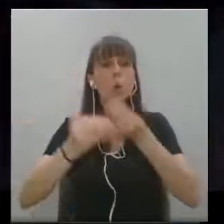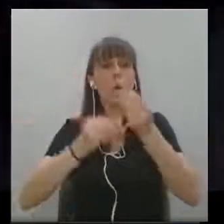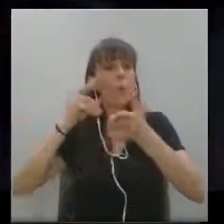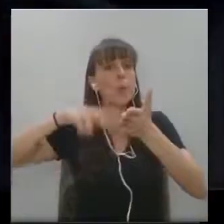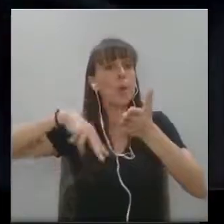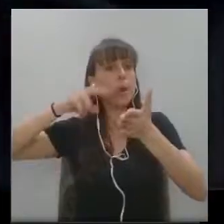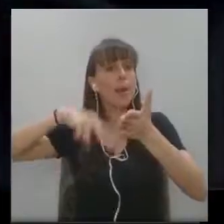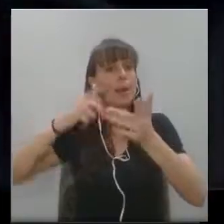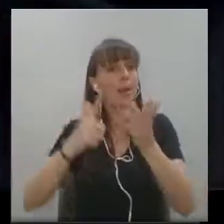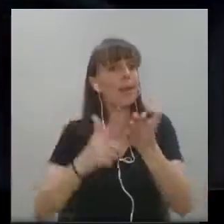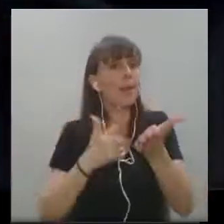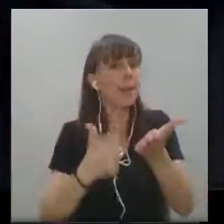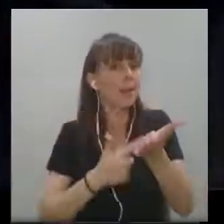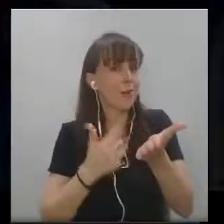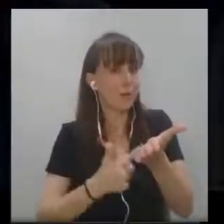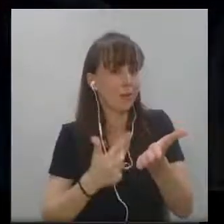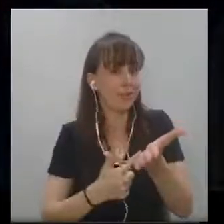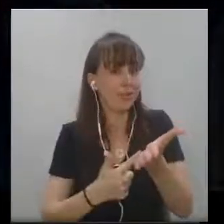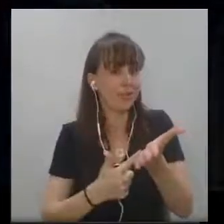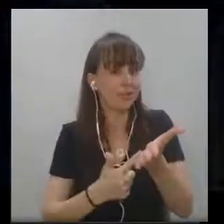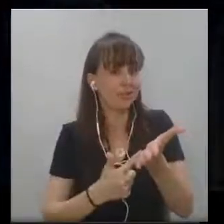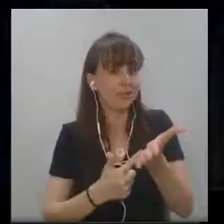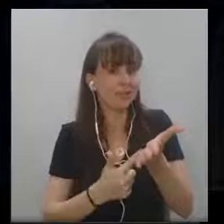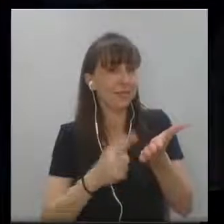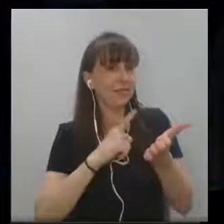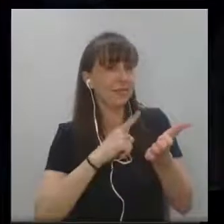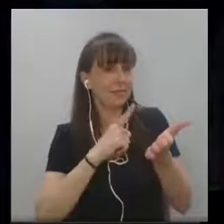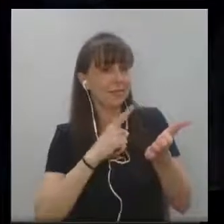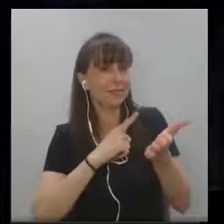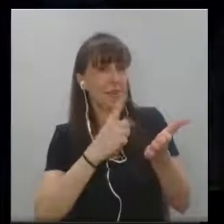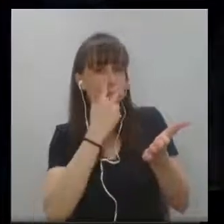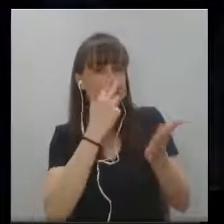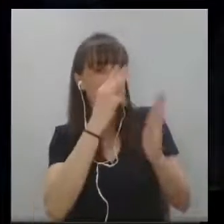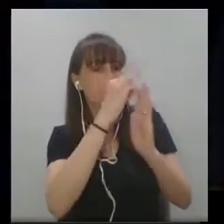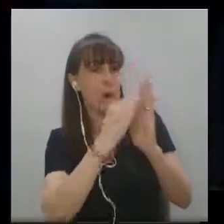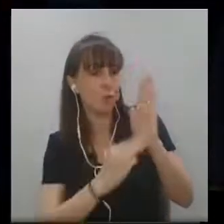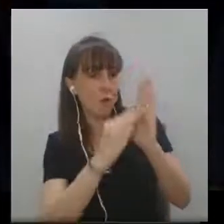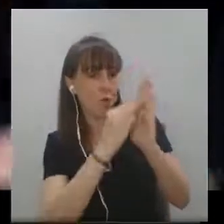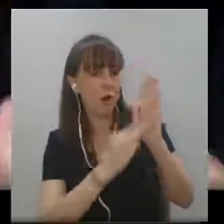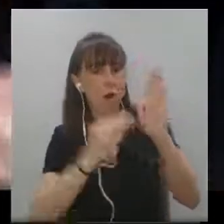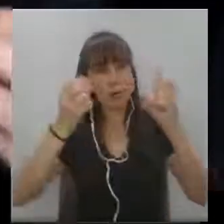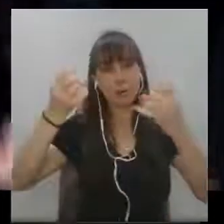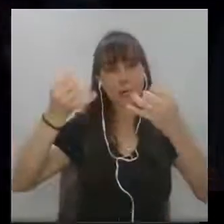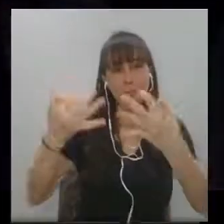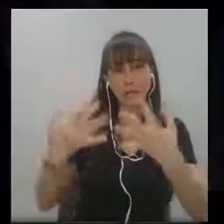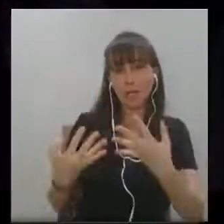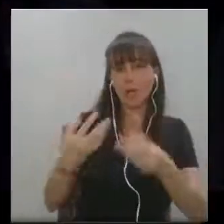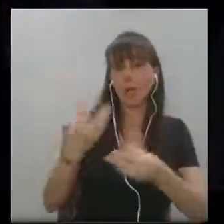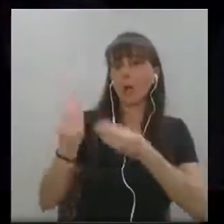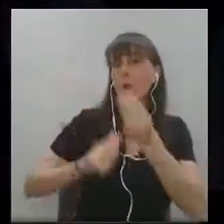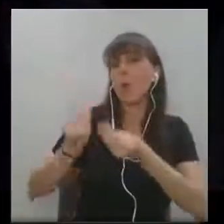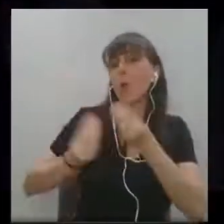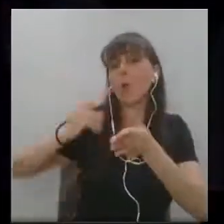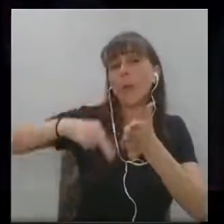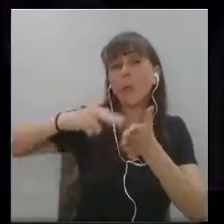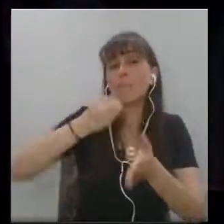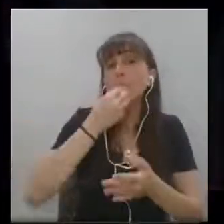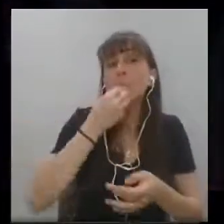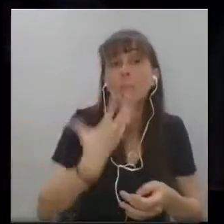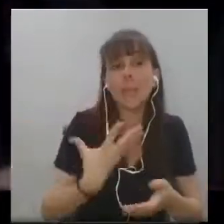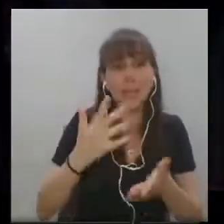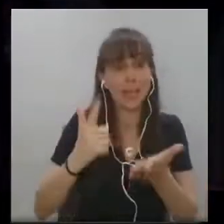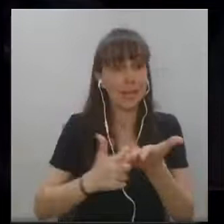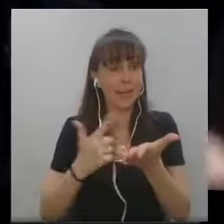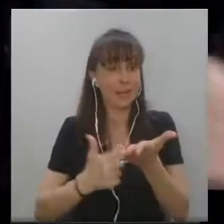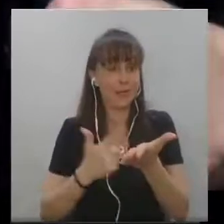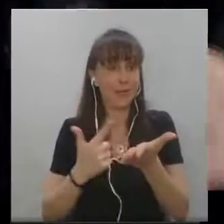Guia Clássico para a Leitura Inteligente, onde aqui ele vai apresentar uma série de concepções de como ler bem um livro. Um livro, ele tem que ser